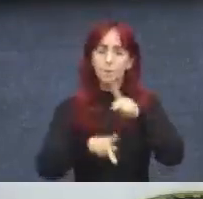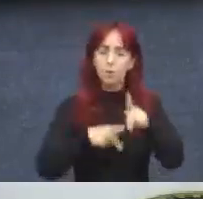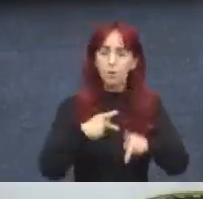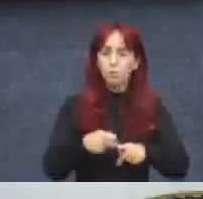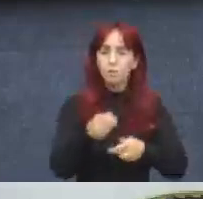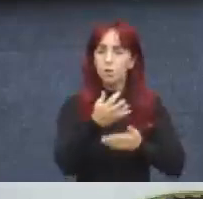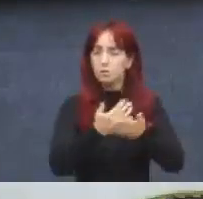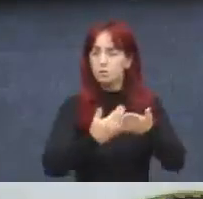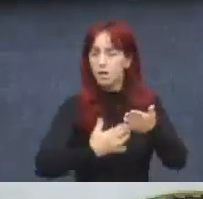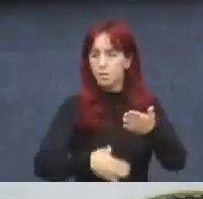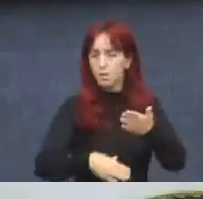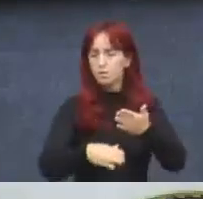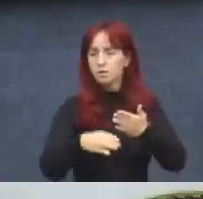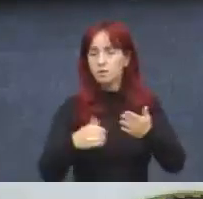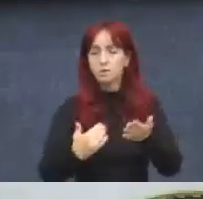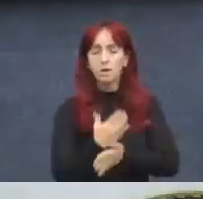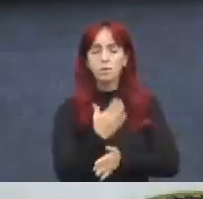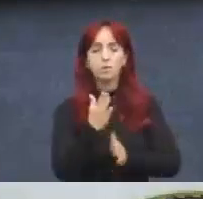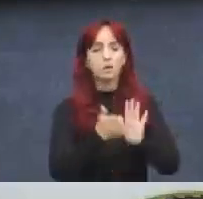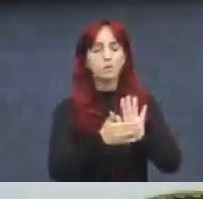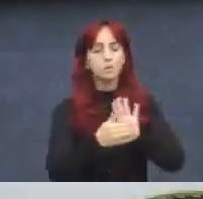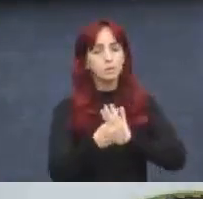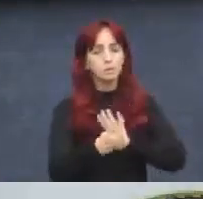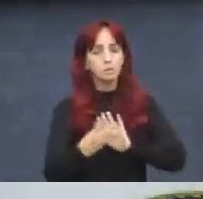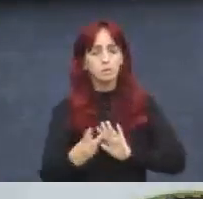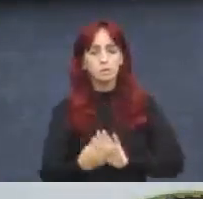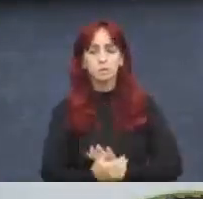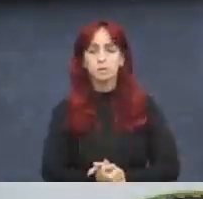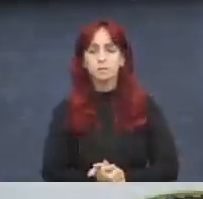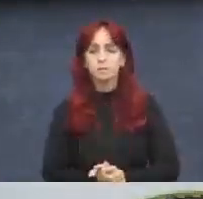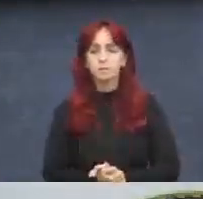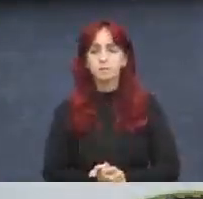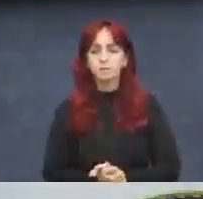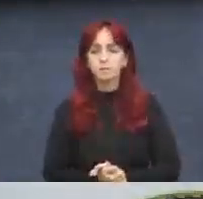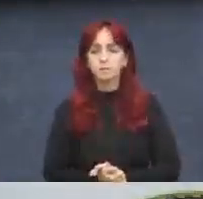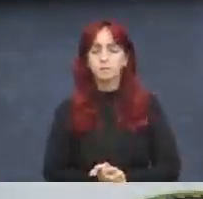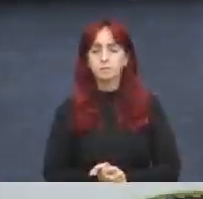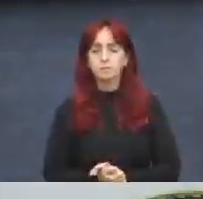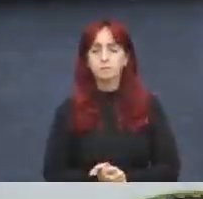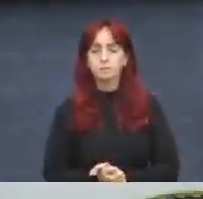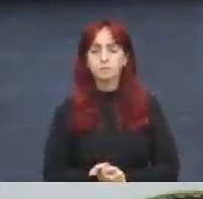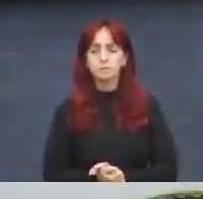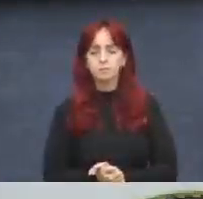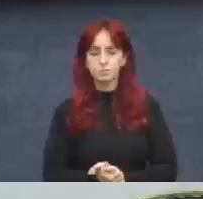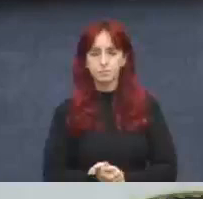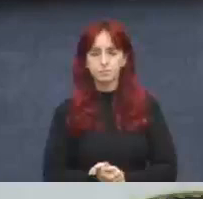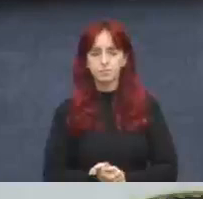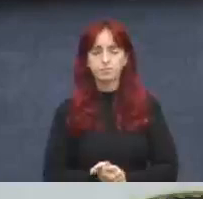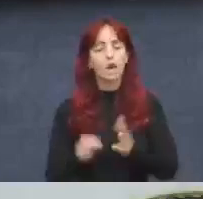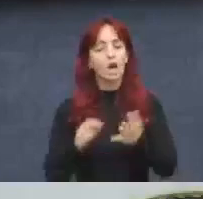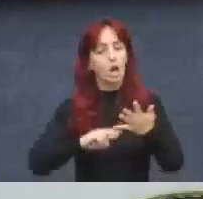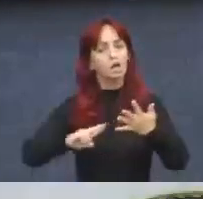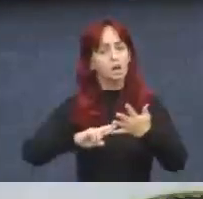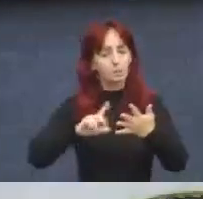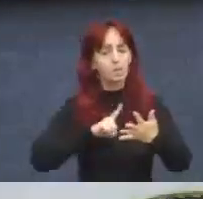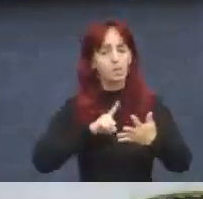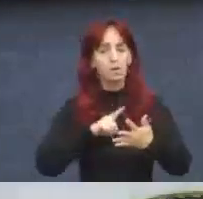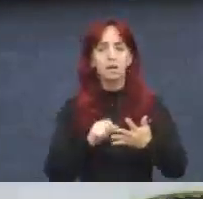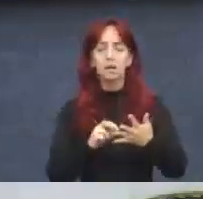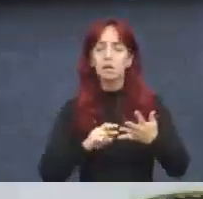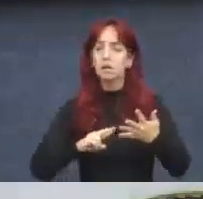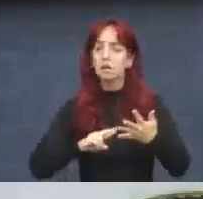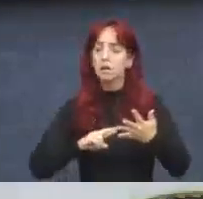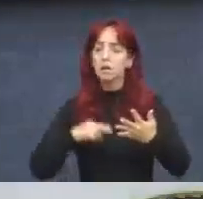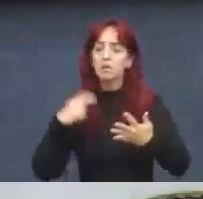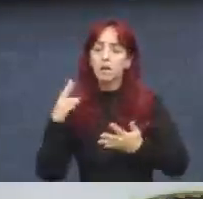finanças, pela aprovação das emendas 1 e 2. E só isso. Há requerimentos. Requerimento do